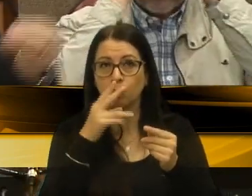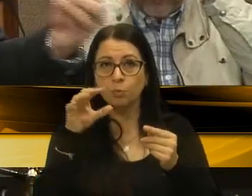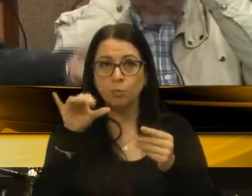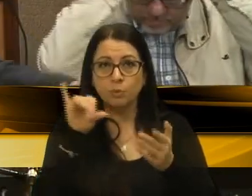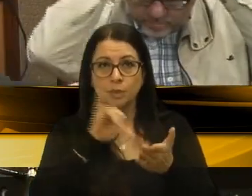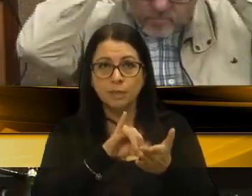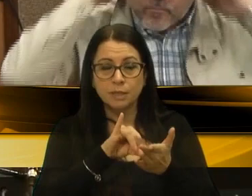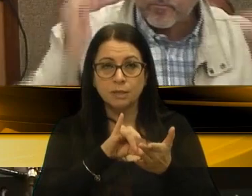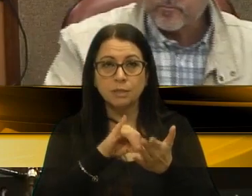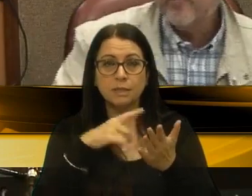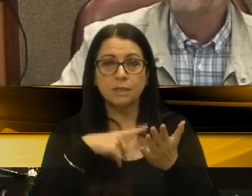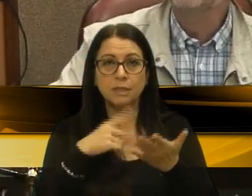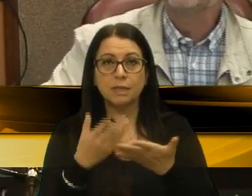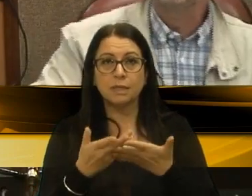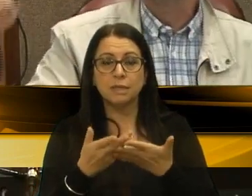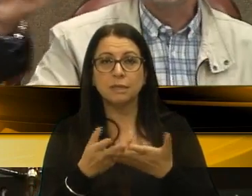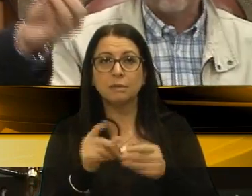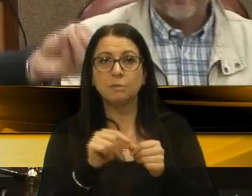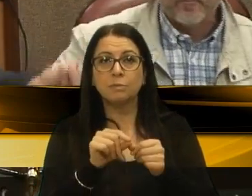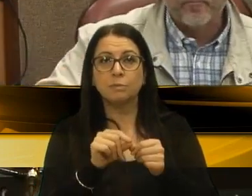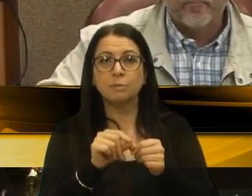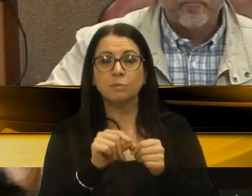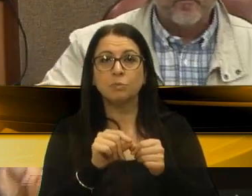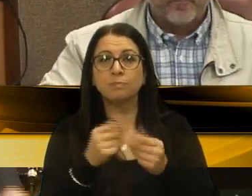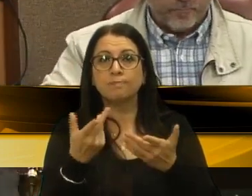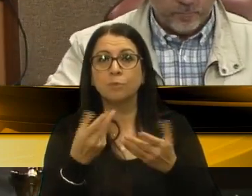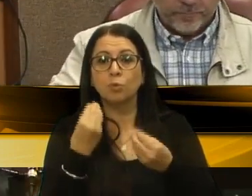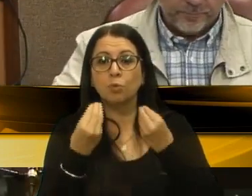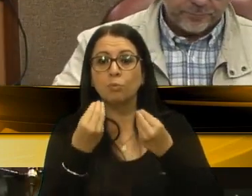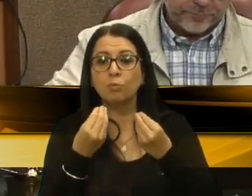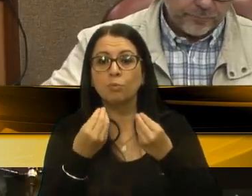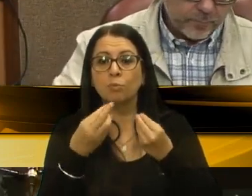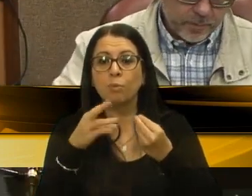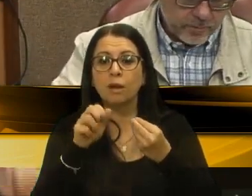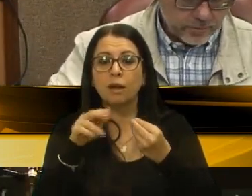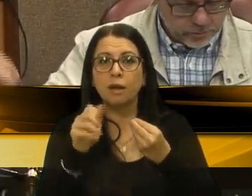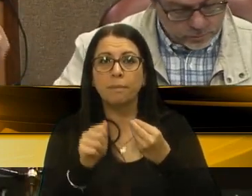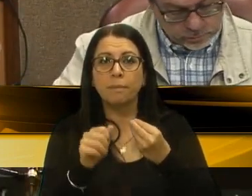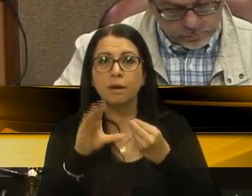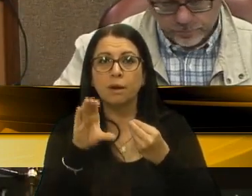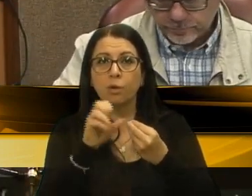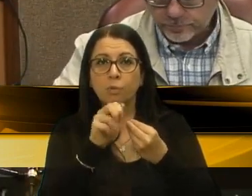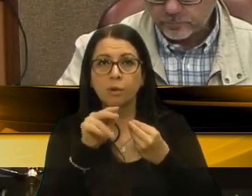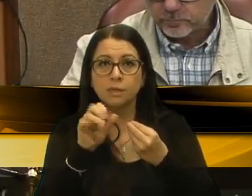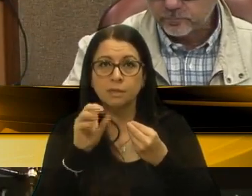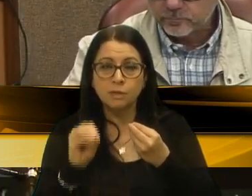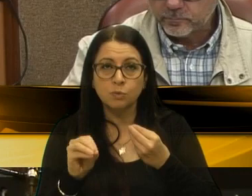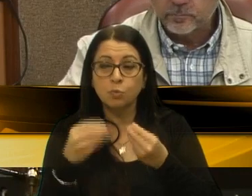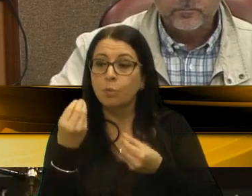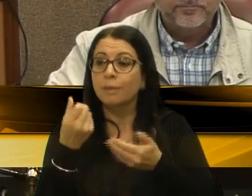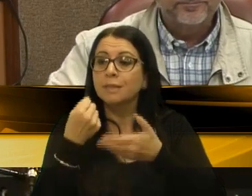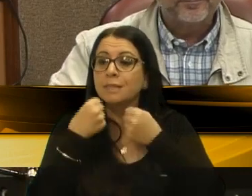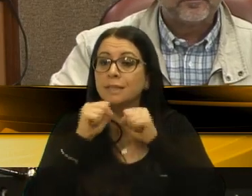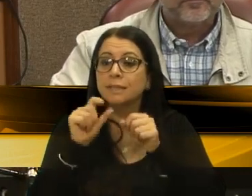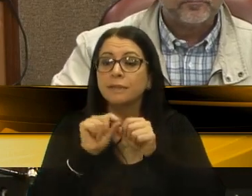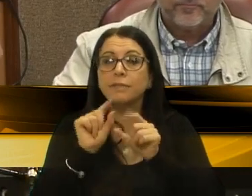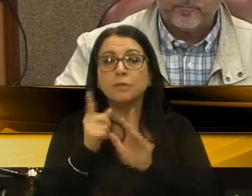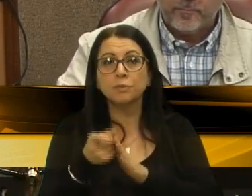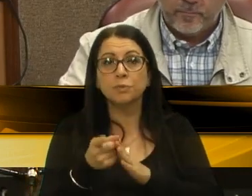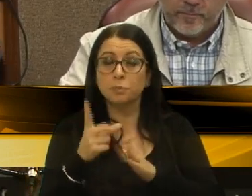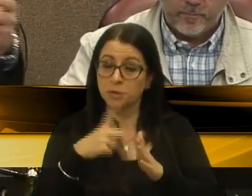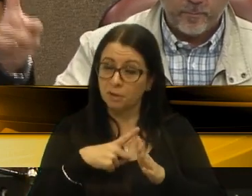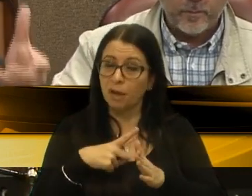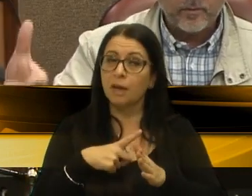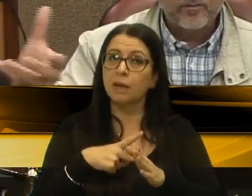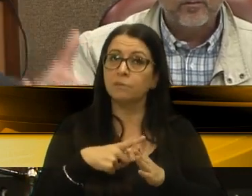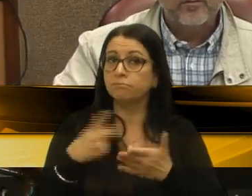central, nós vamos ter que instituir uma câmara de compensação. A minha pergunta é: como a secretaria está tratando isso, né? Já existe